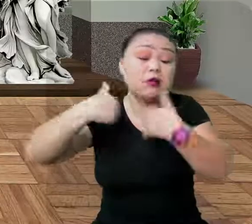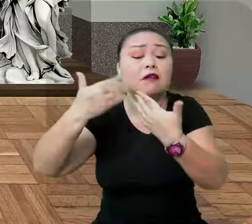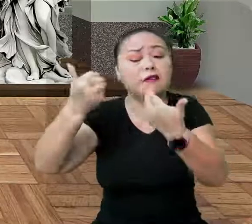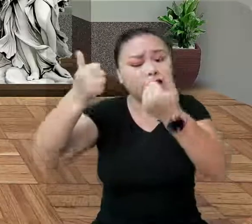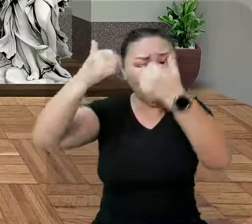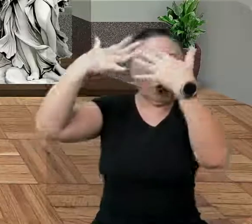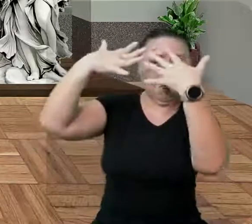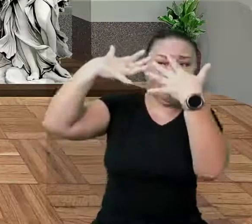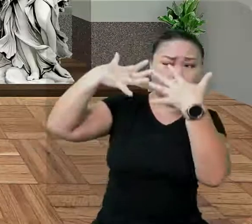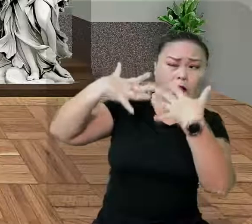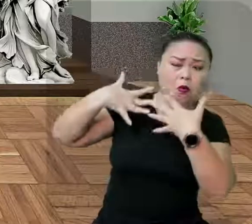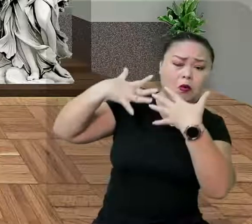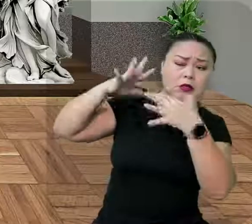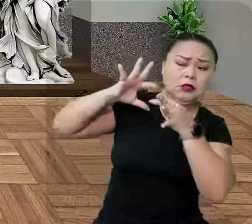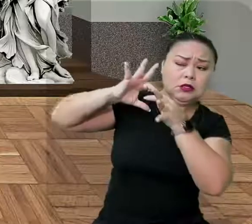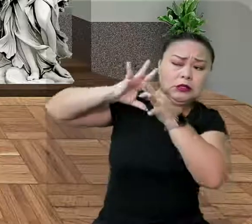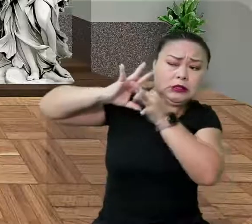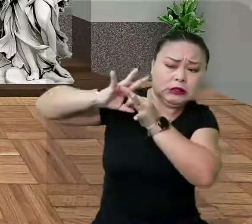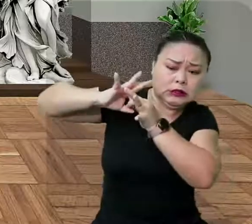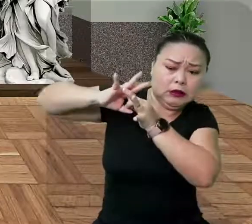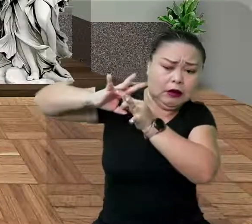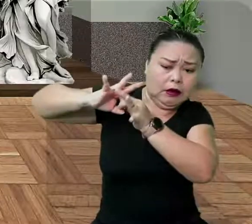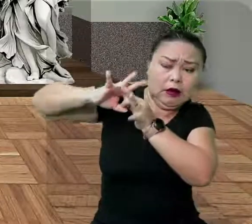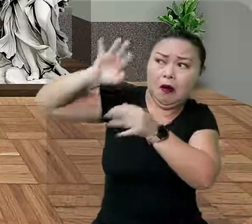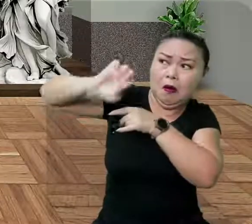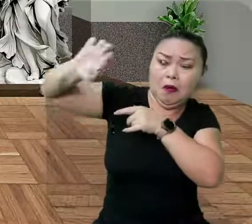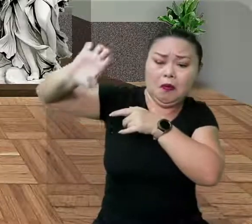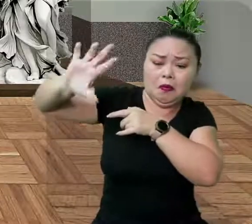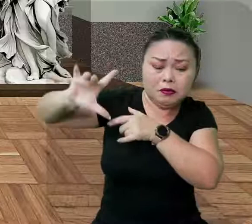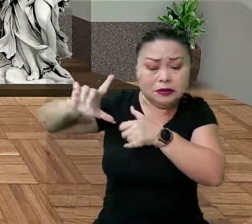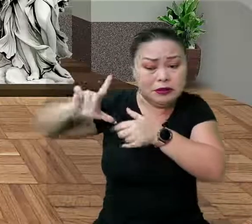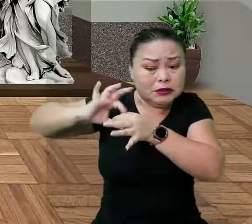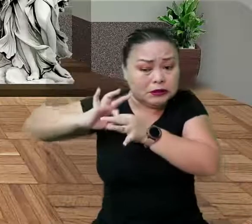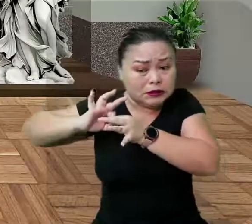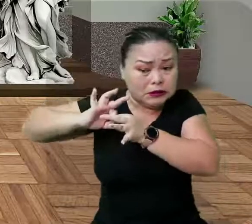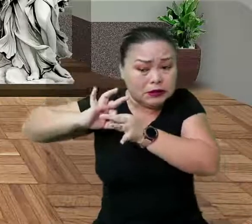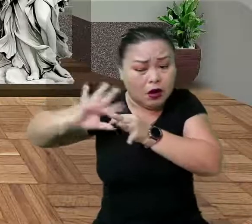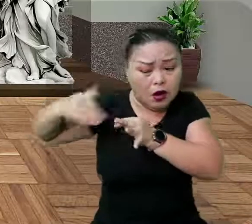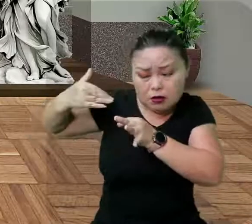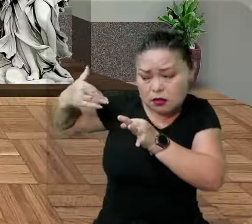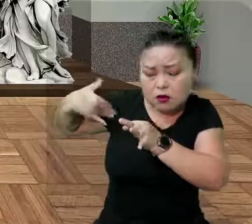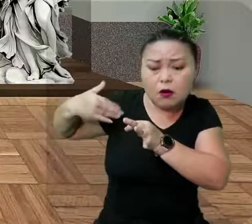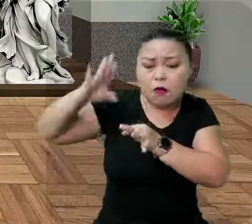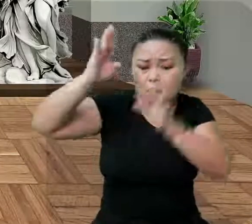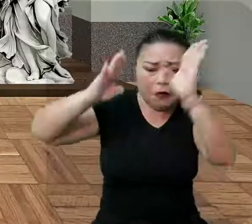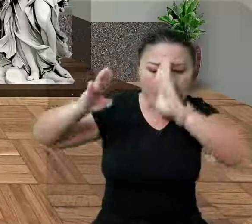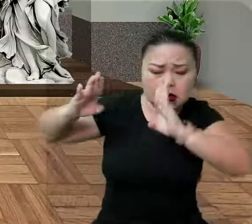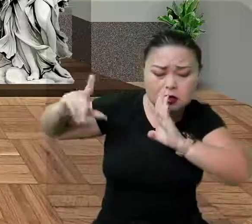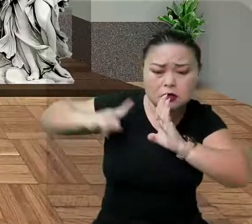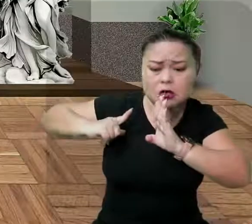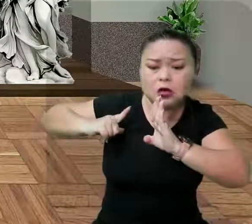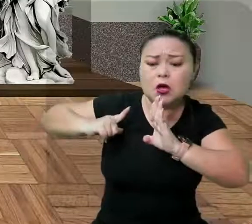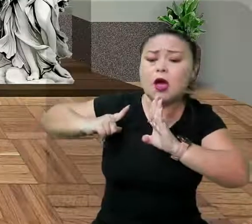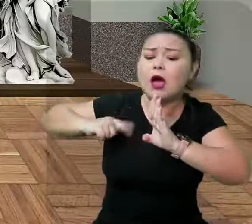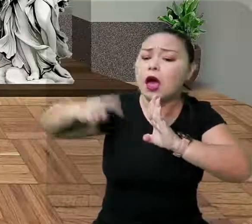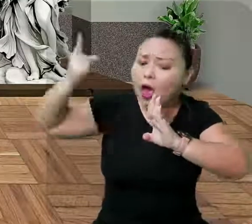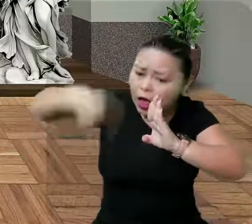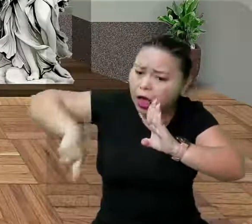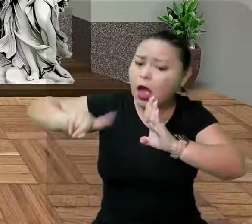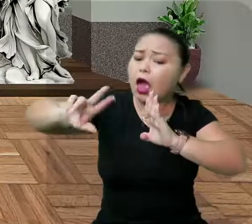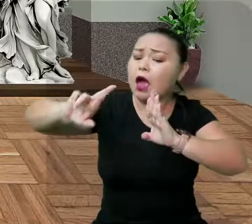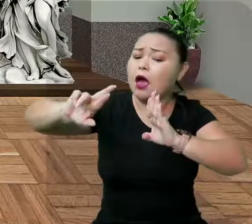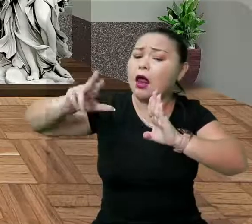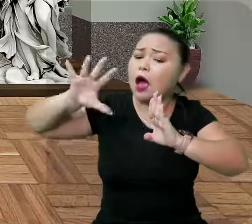ficou com aquele cordão brincava preso aos europeus e tentamos a tempo de se o Brasil era refém